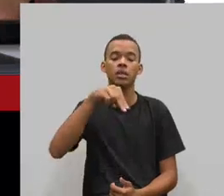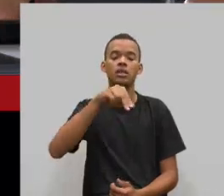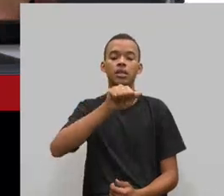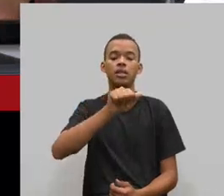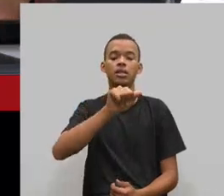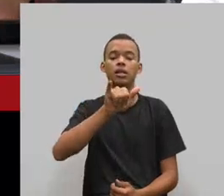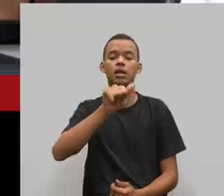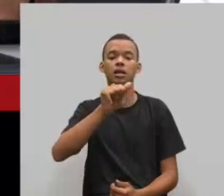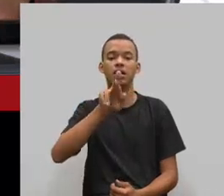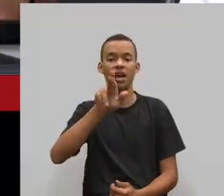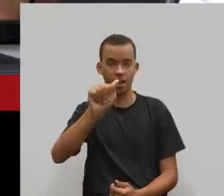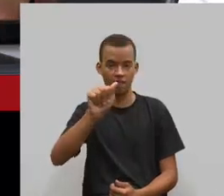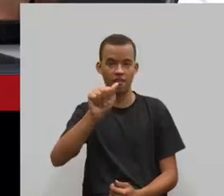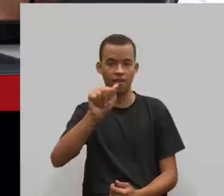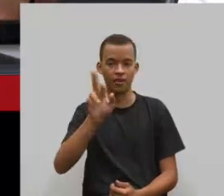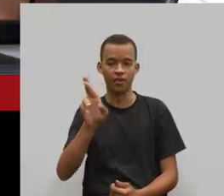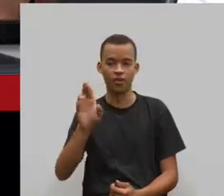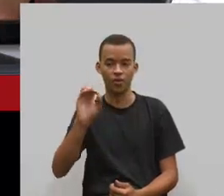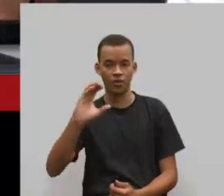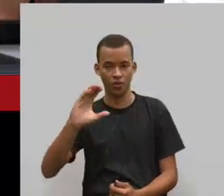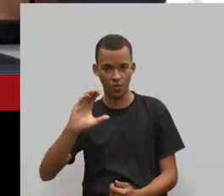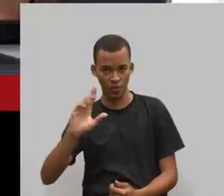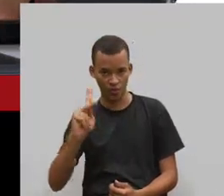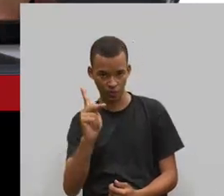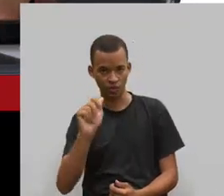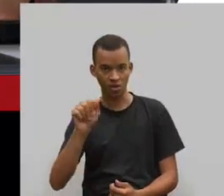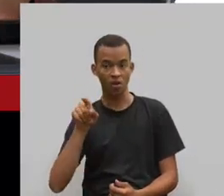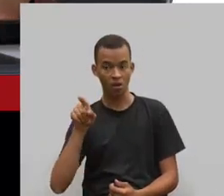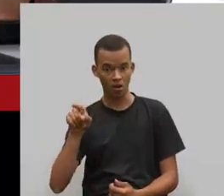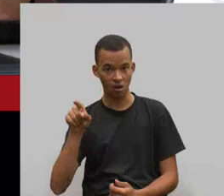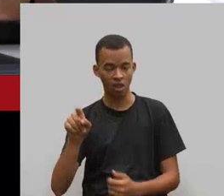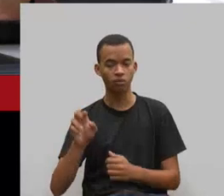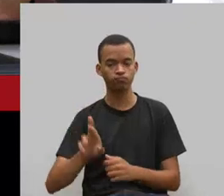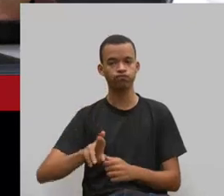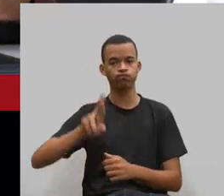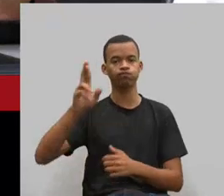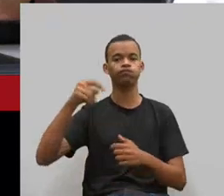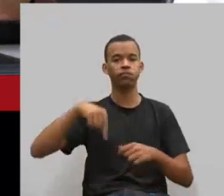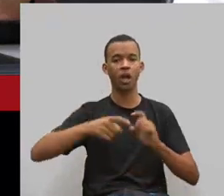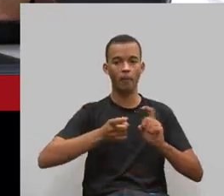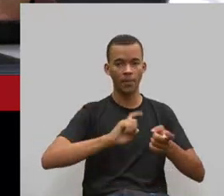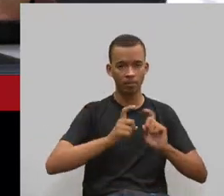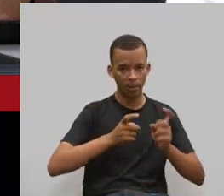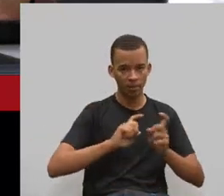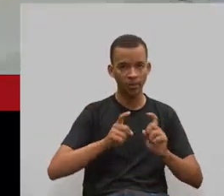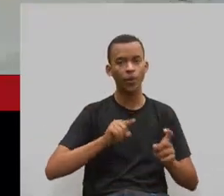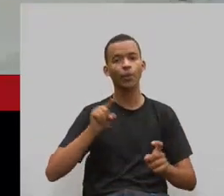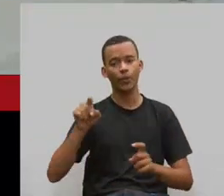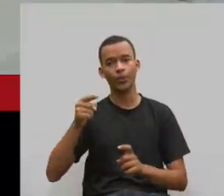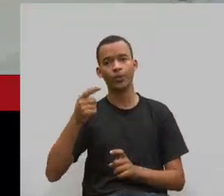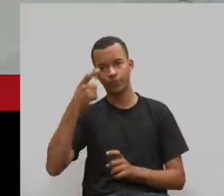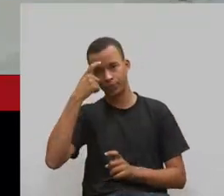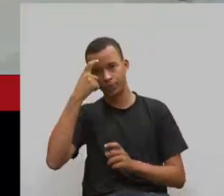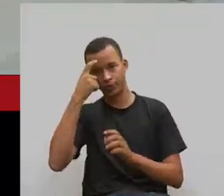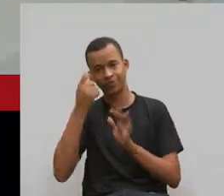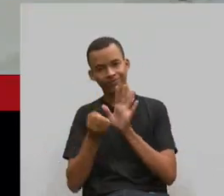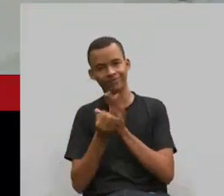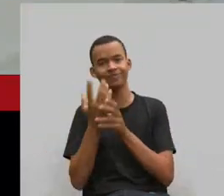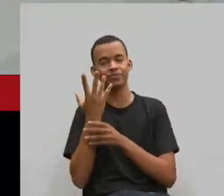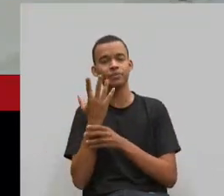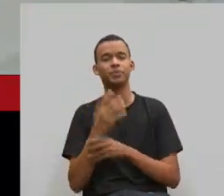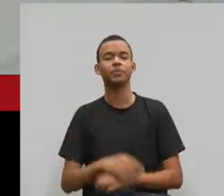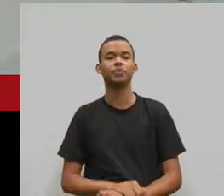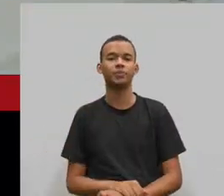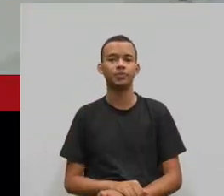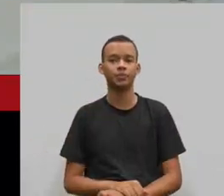origem a esta reunião para ter Tercer as suas considerações iniciais uma boa tarde a todos e